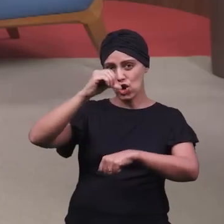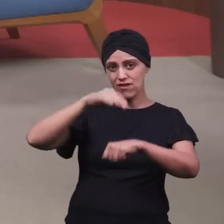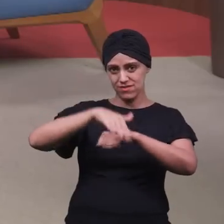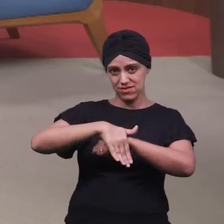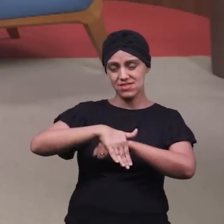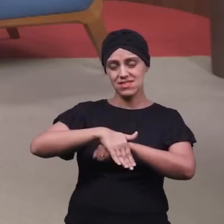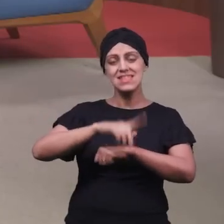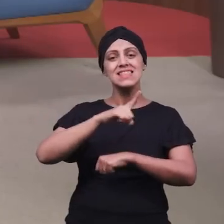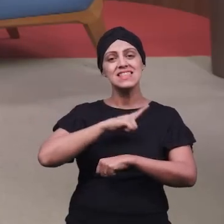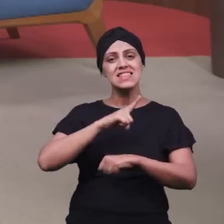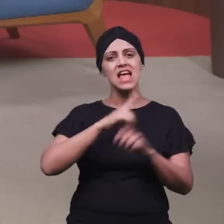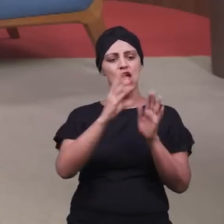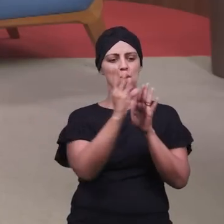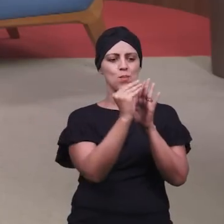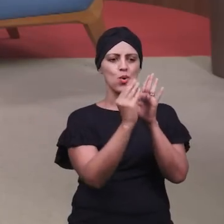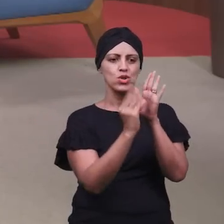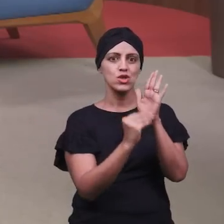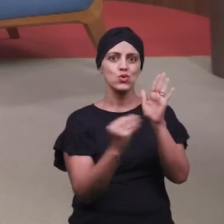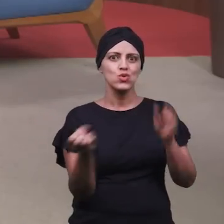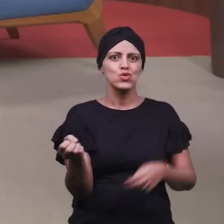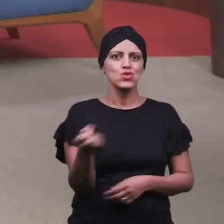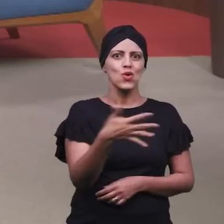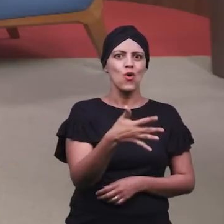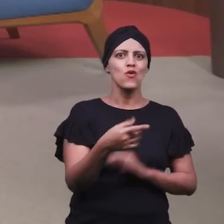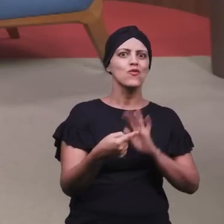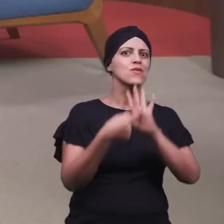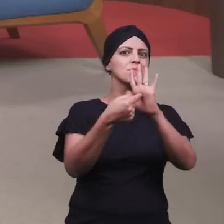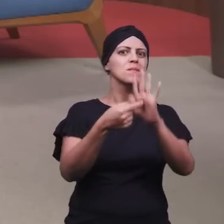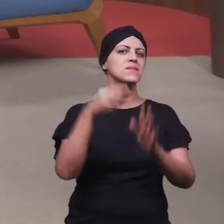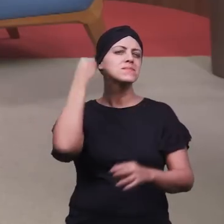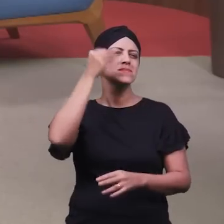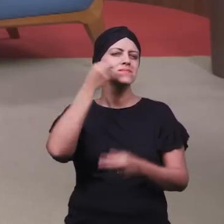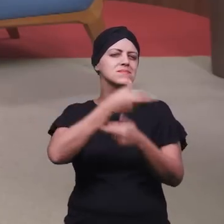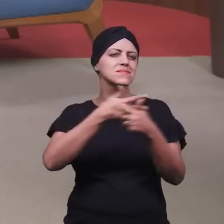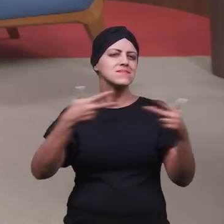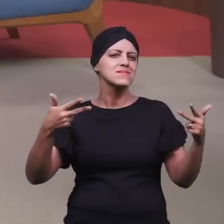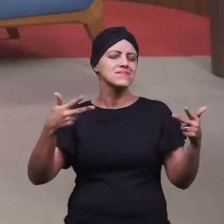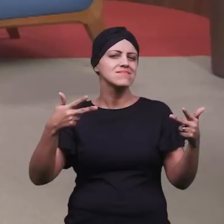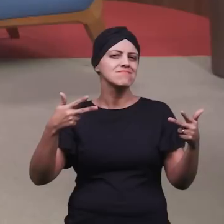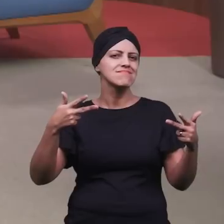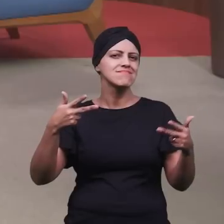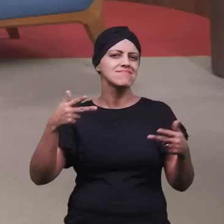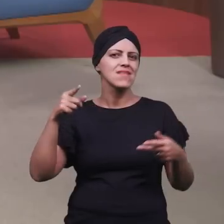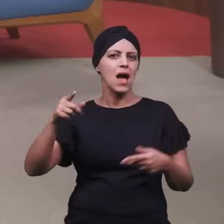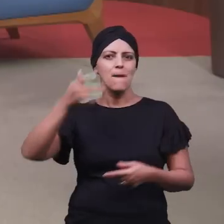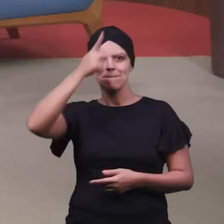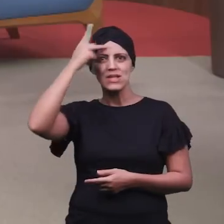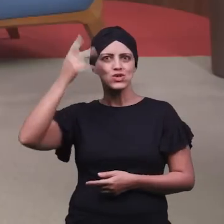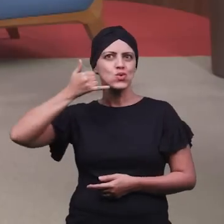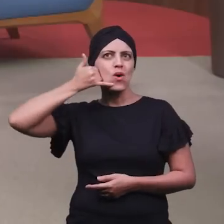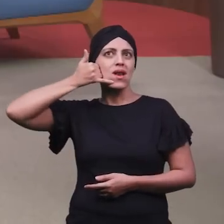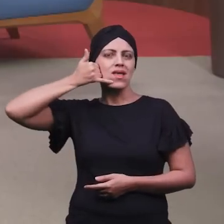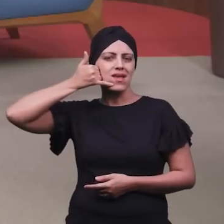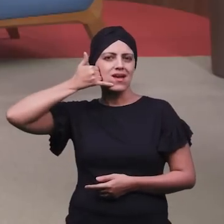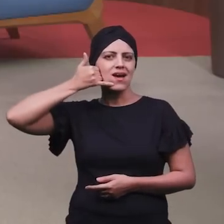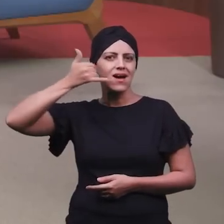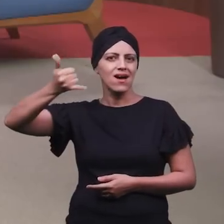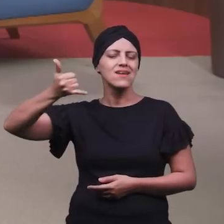nós temos um novo programa, um novo conteúdo aqui no canal que traz as experiências vividas pelas pessoas que